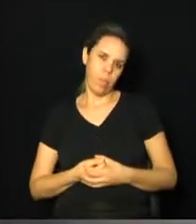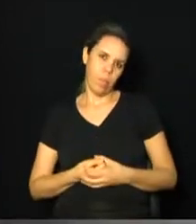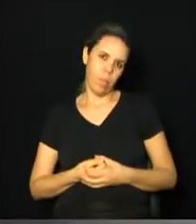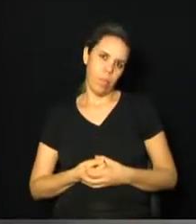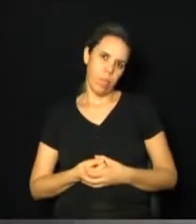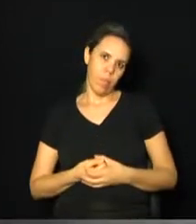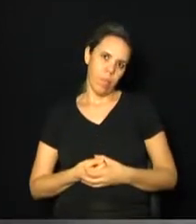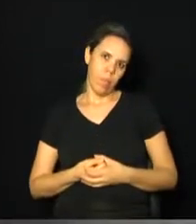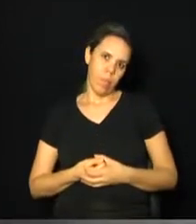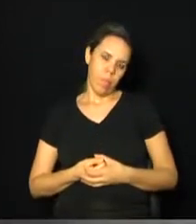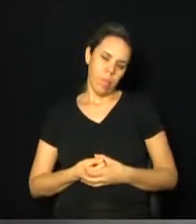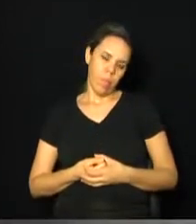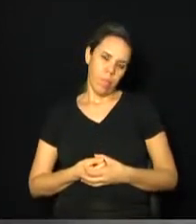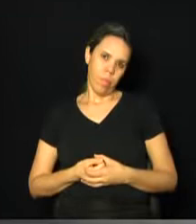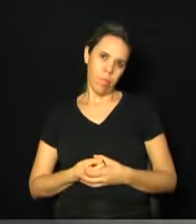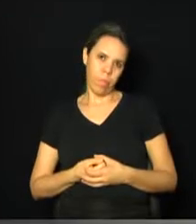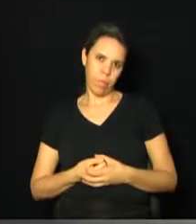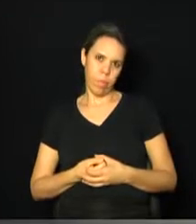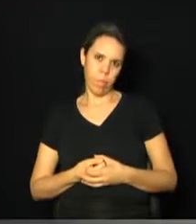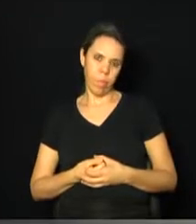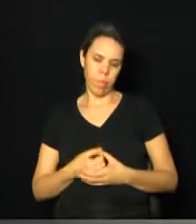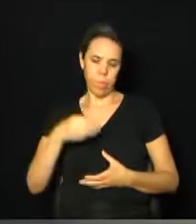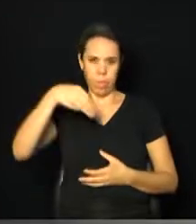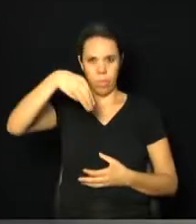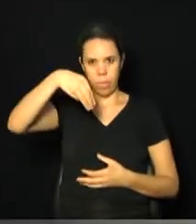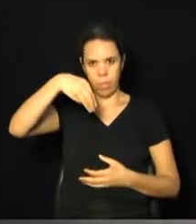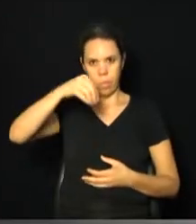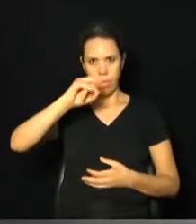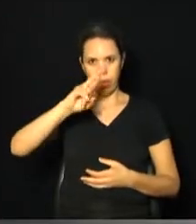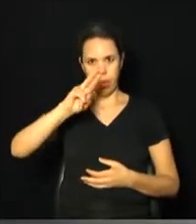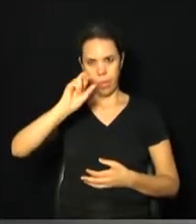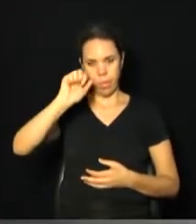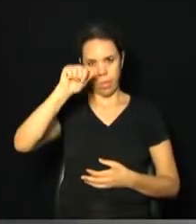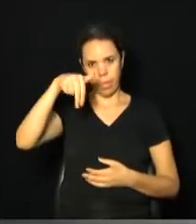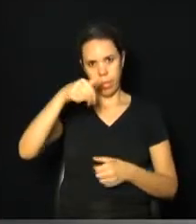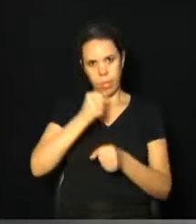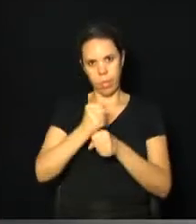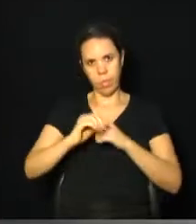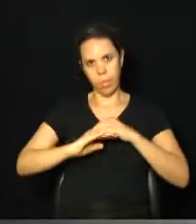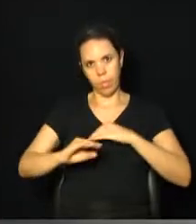Só tem o Miriam, que é pavimentado,